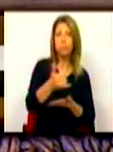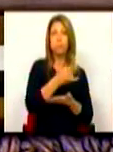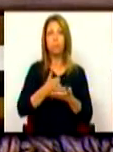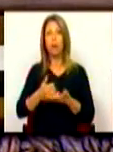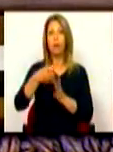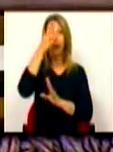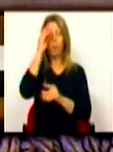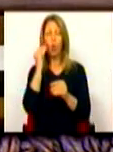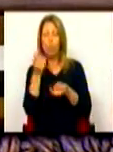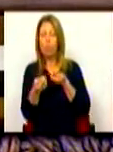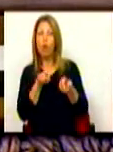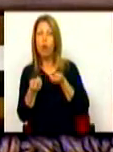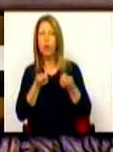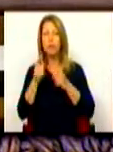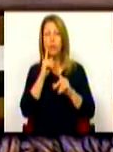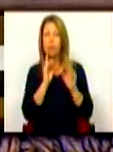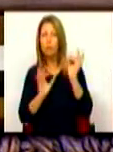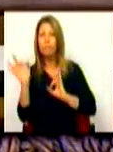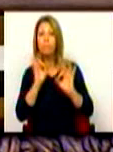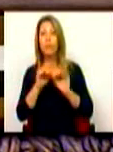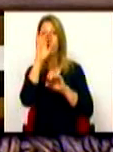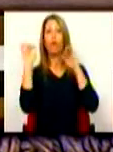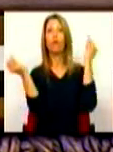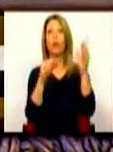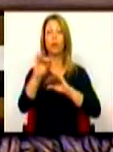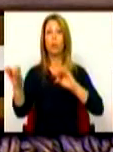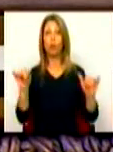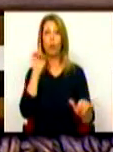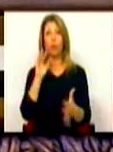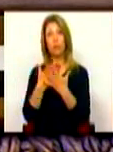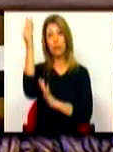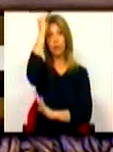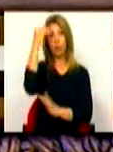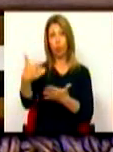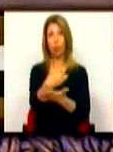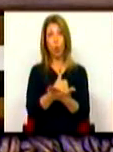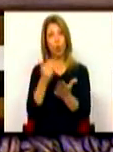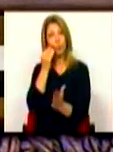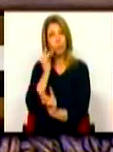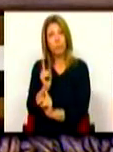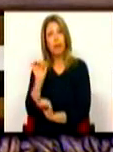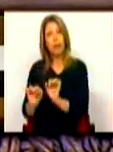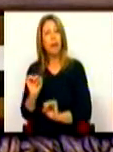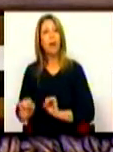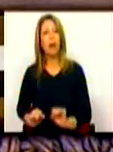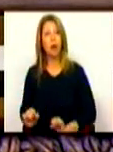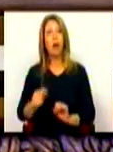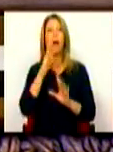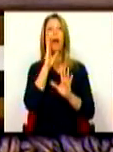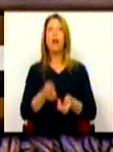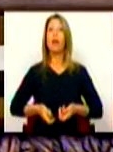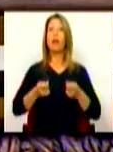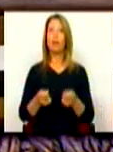reorganização da floresta e dos territórios. Valorizar o interior e os seus recursos naturais. Apostar na utilização do transporte